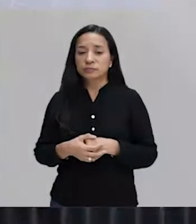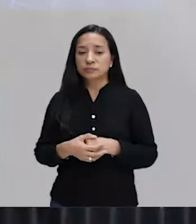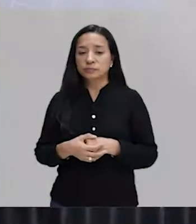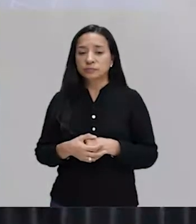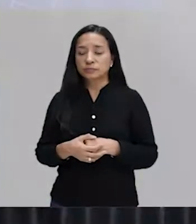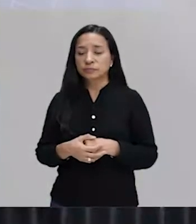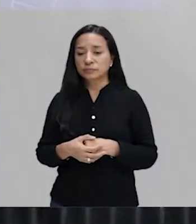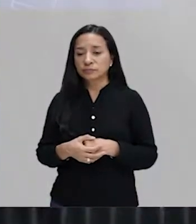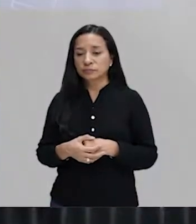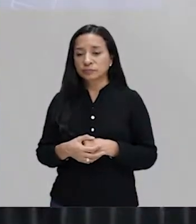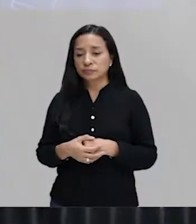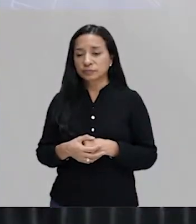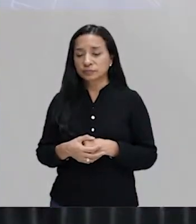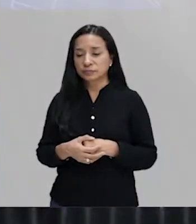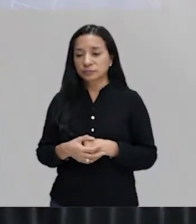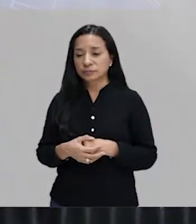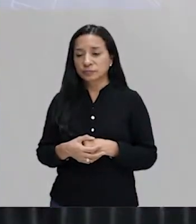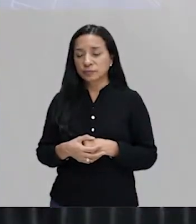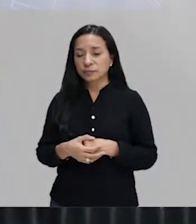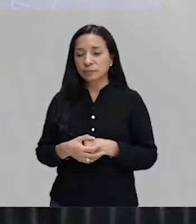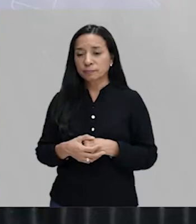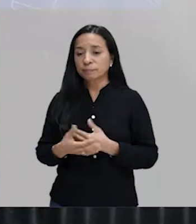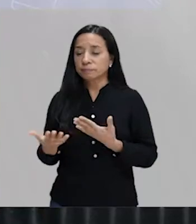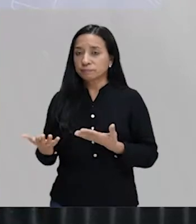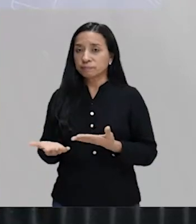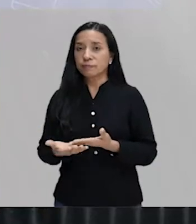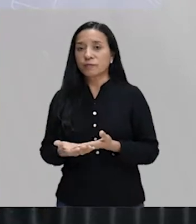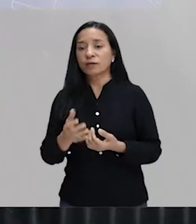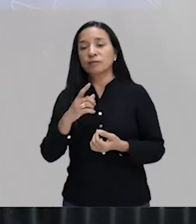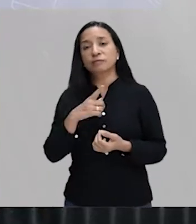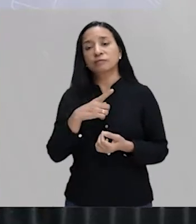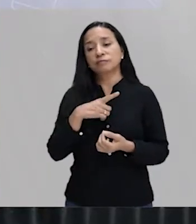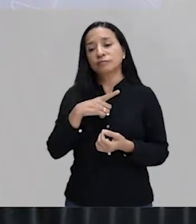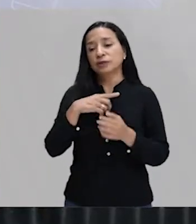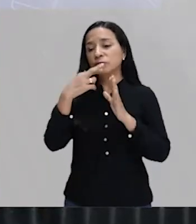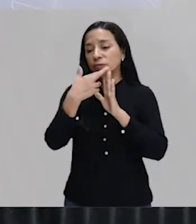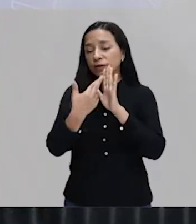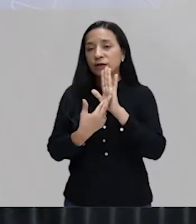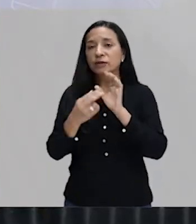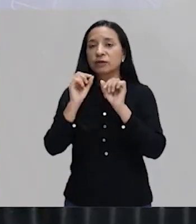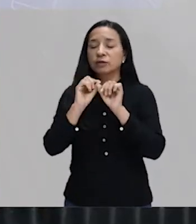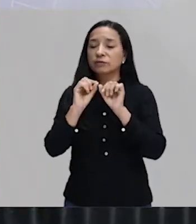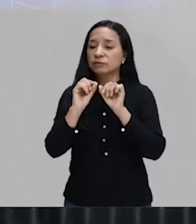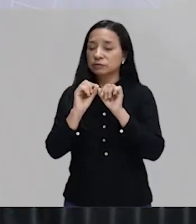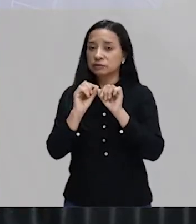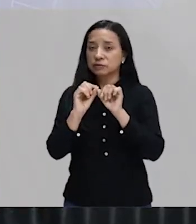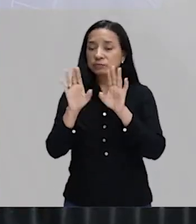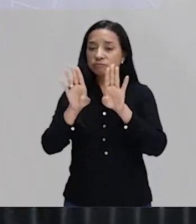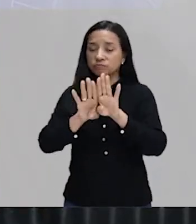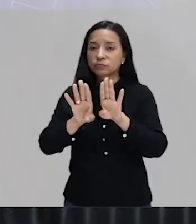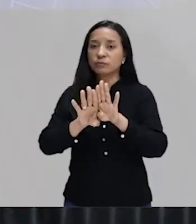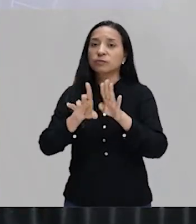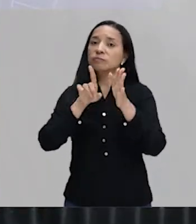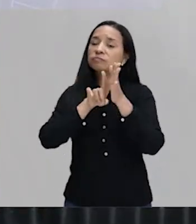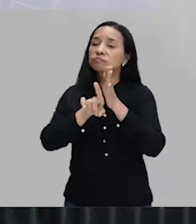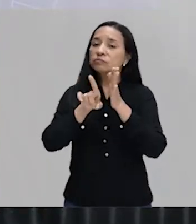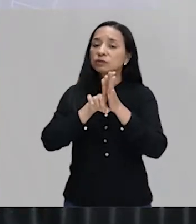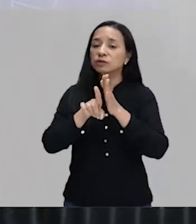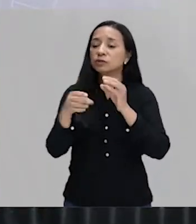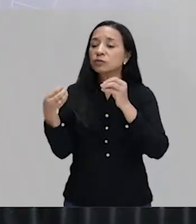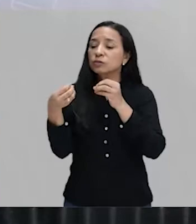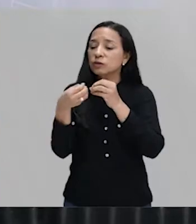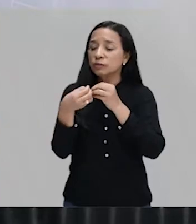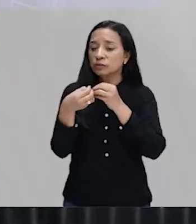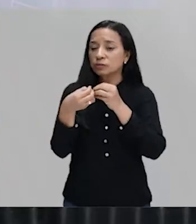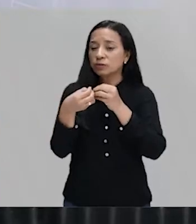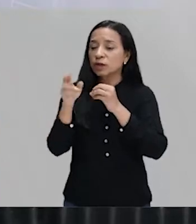coerentes, aqueles bem ilustrados. Então, existe uma regra aí para a gente fazer também essa questão da